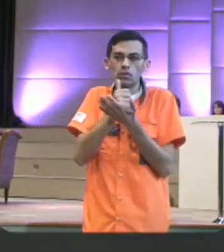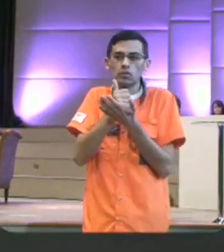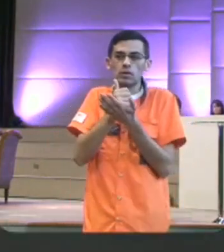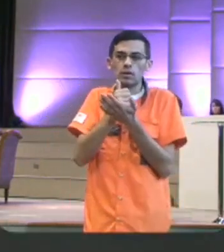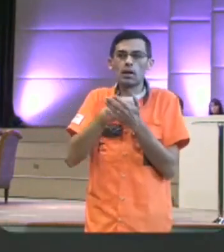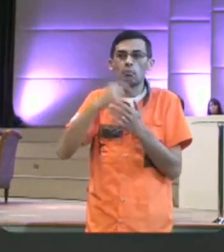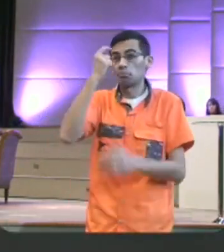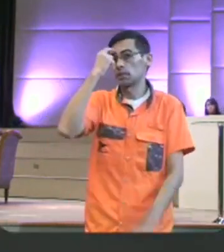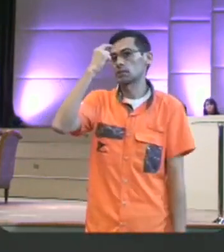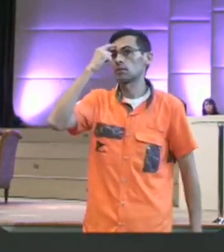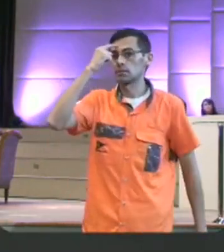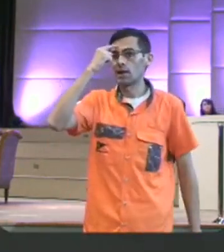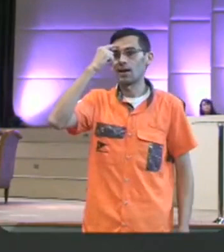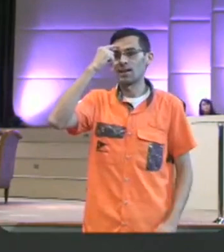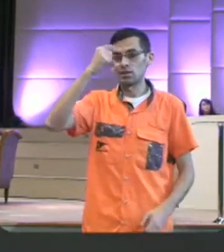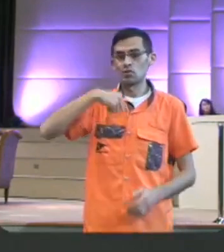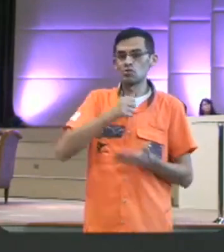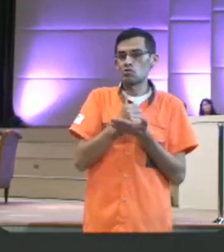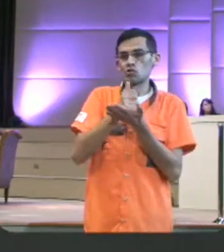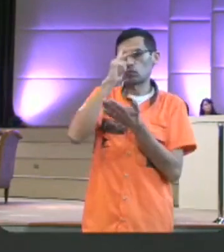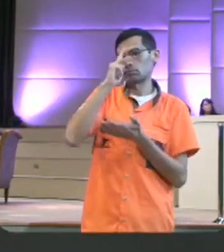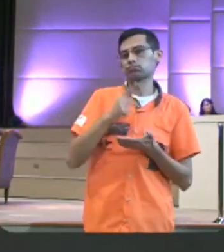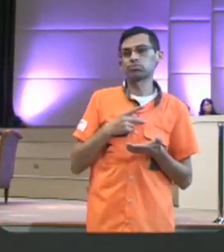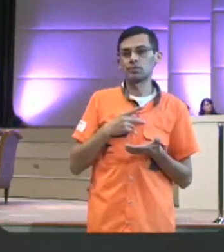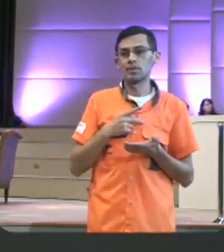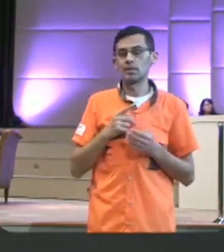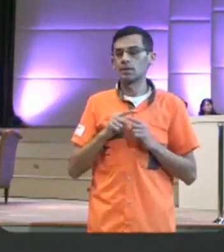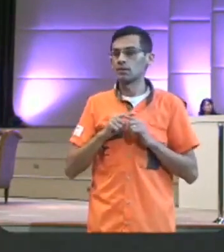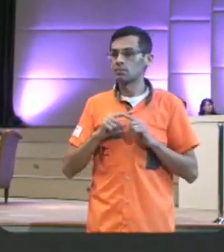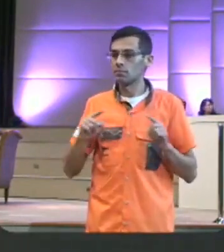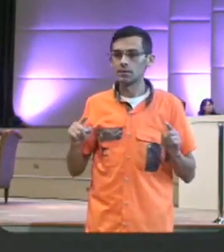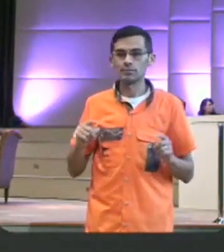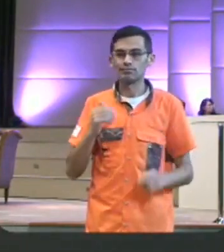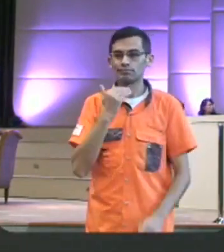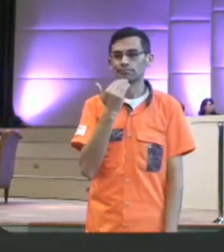e imaginamos com Ele que a gente controla tudo.